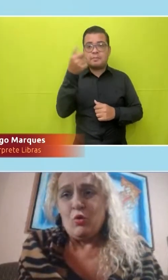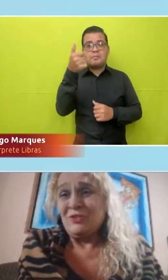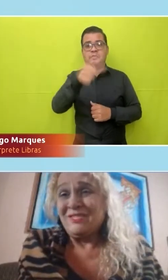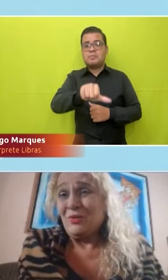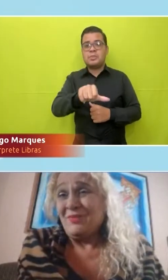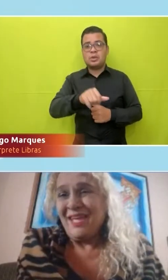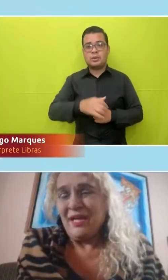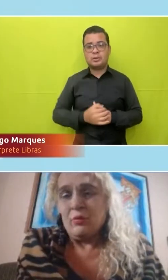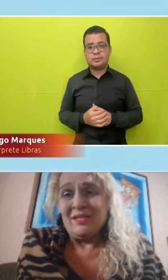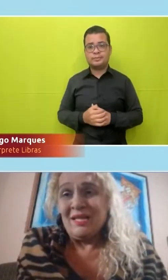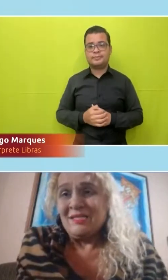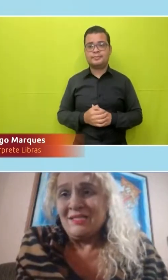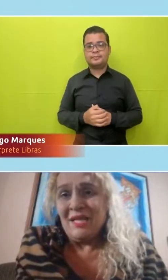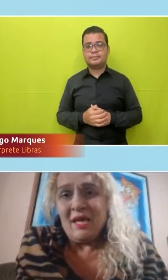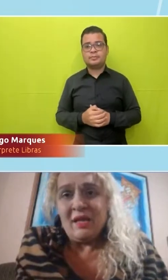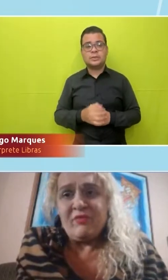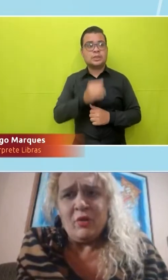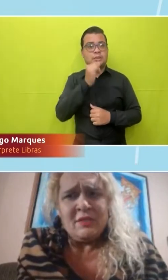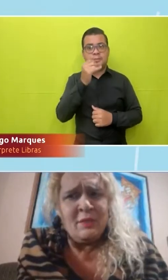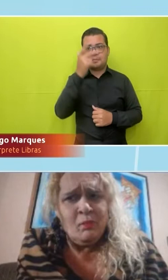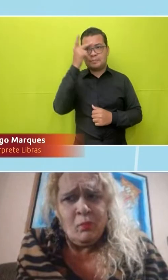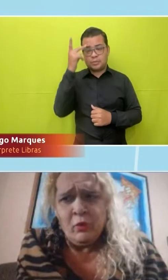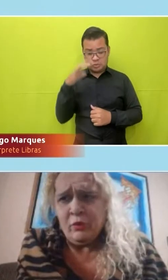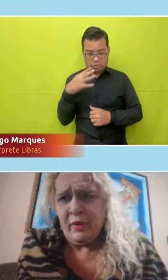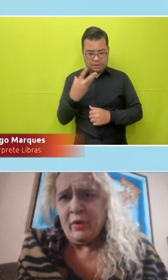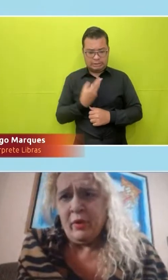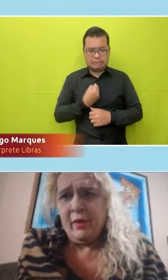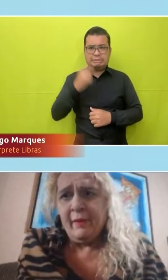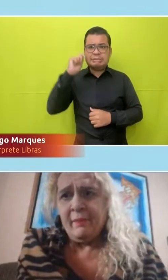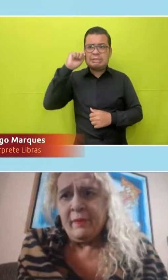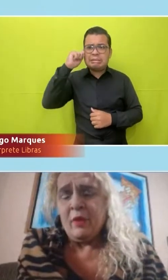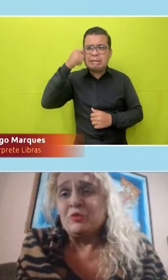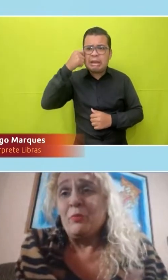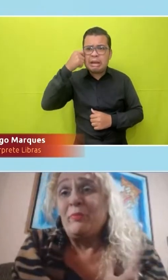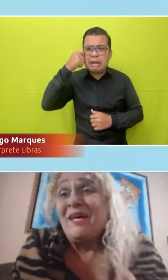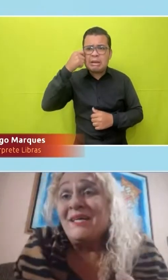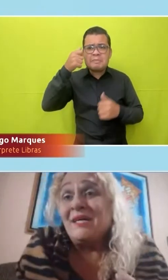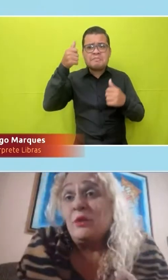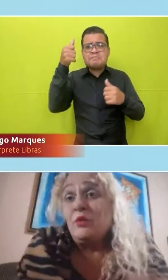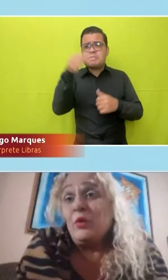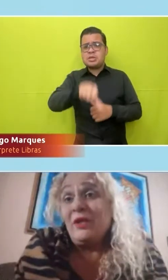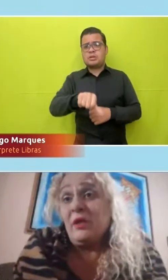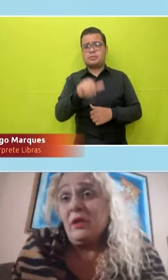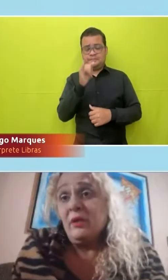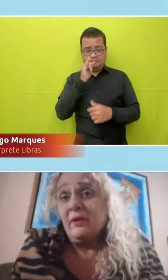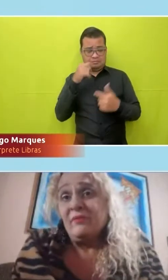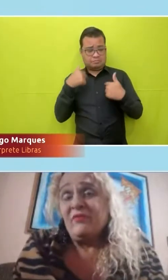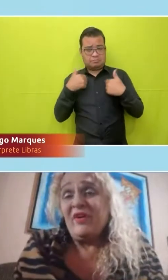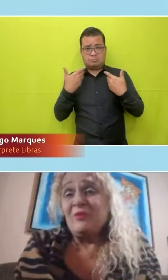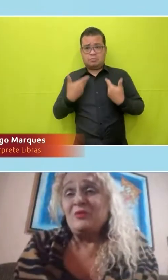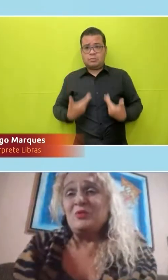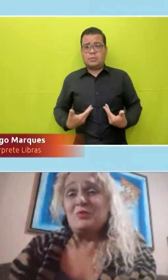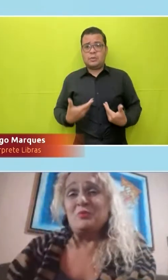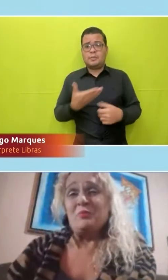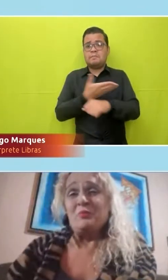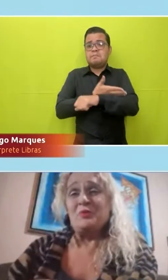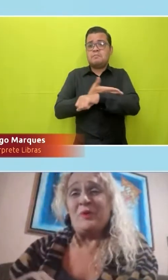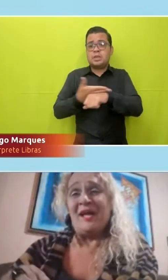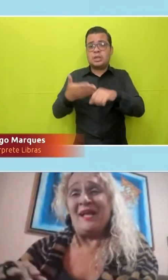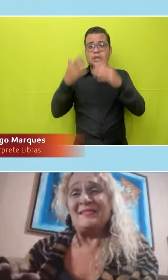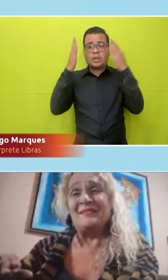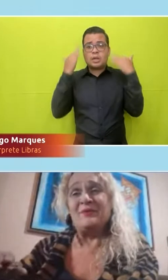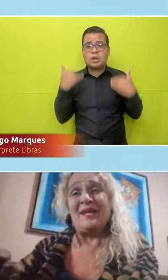a condição negra, uma trans negra, a violência é muito maior. Eu sou branca, loira, venho de